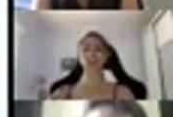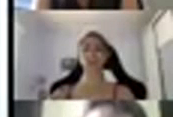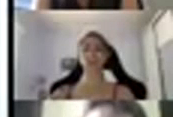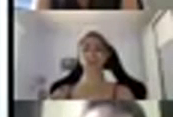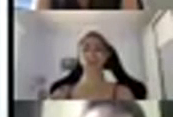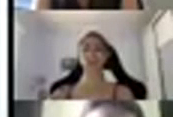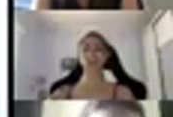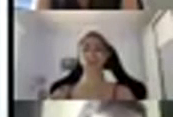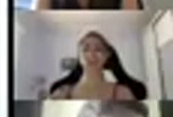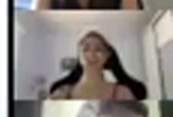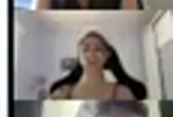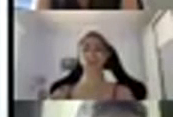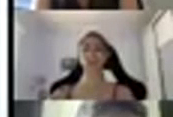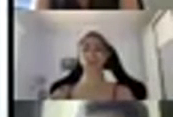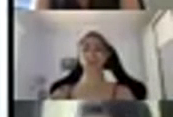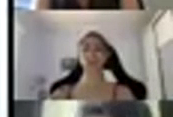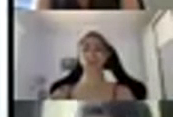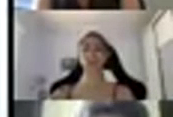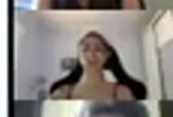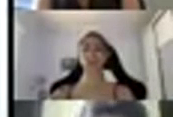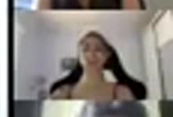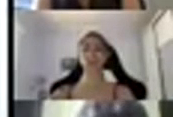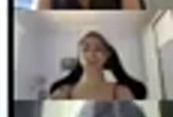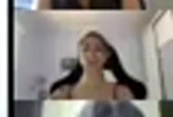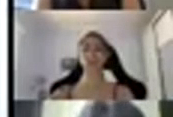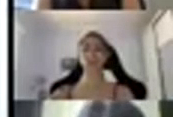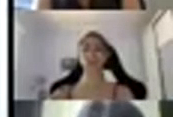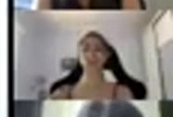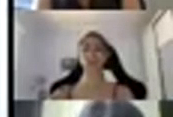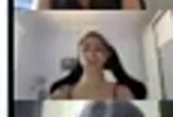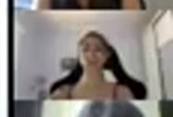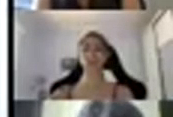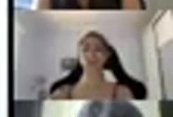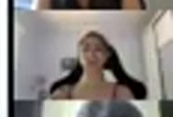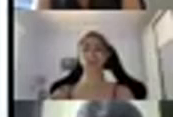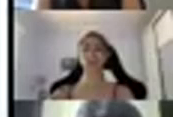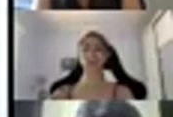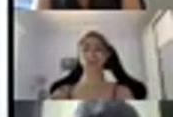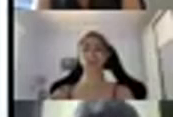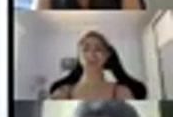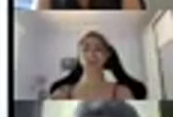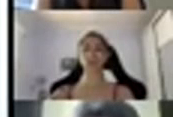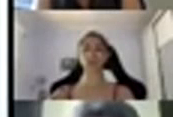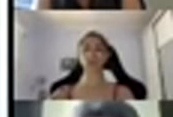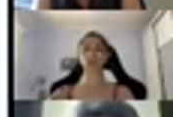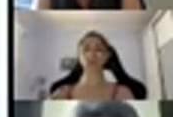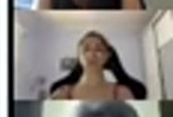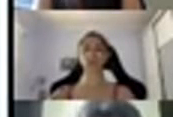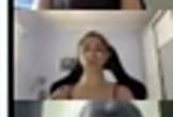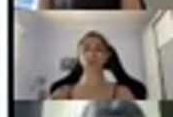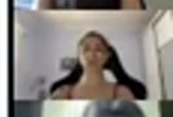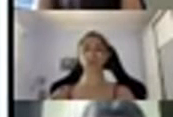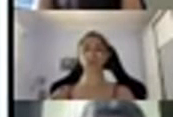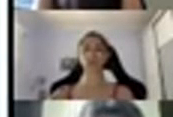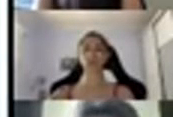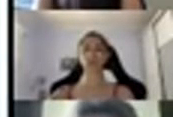semanas atrás e pequena em relação à última semana. Então, os números são o que a gente tinha fechado com 195 mil positivados na